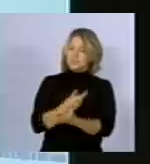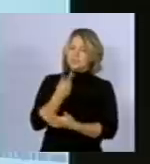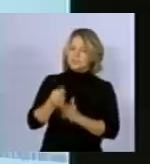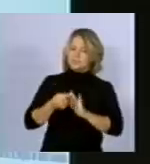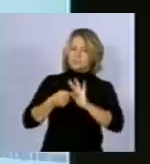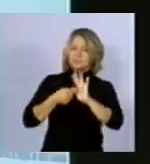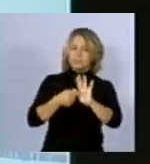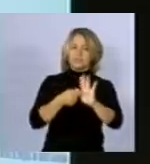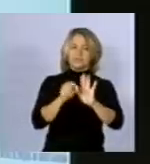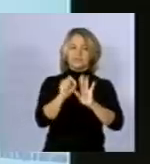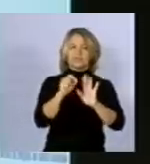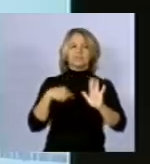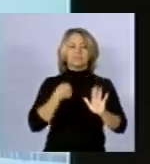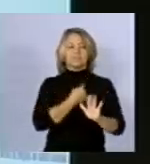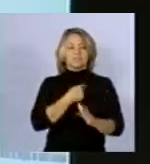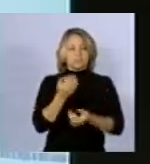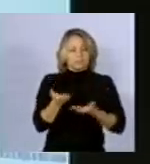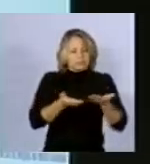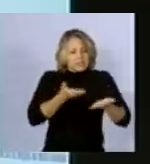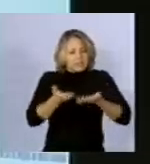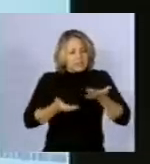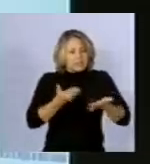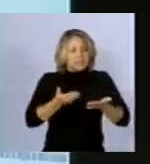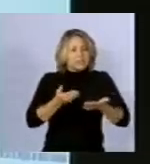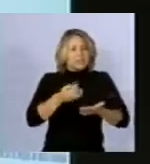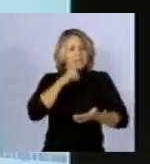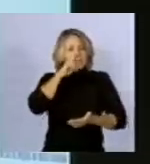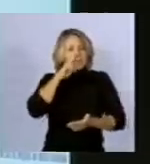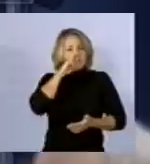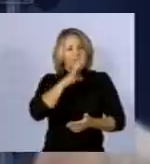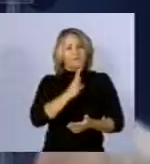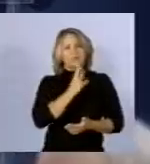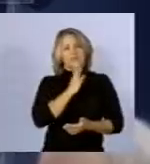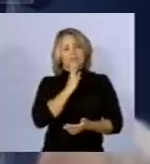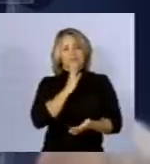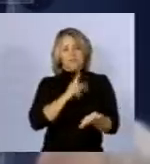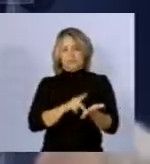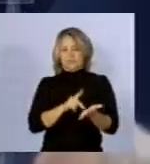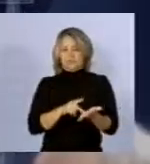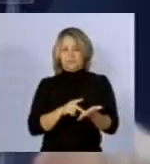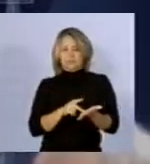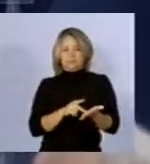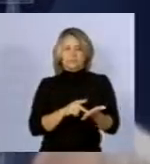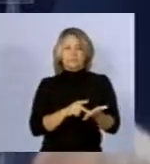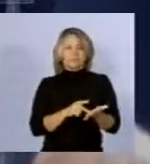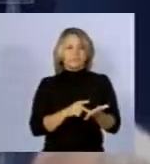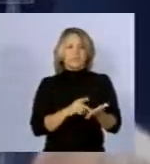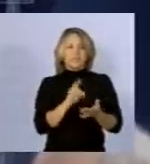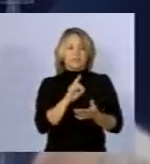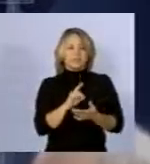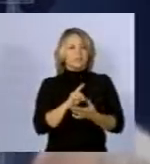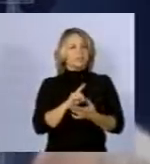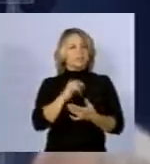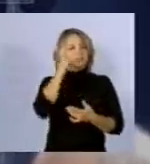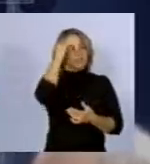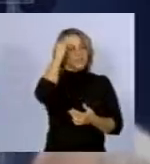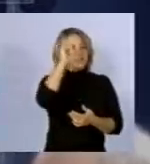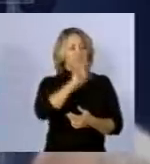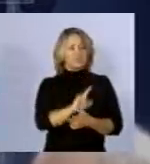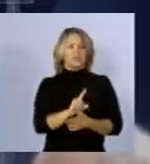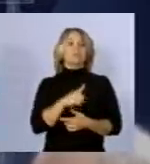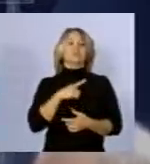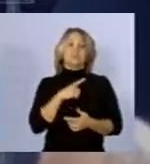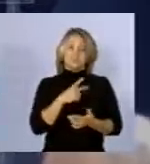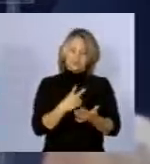indica que nós estamos tratando de um risco conhecido eh e nem sempre devidamente venido é que tá